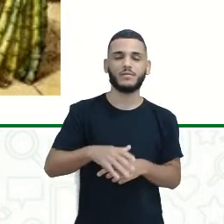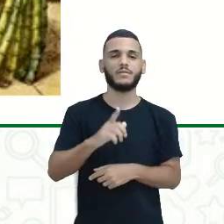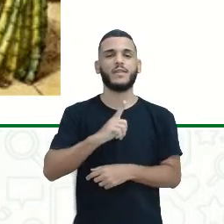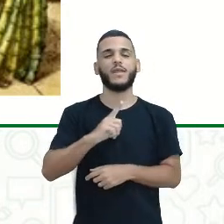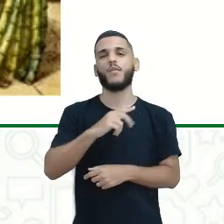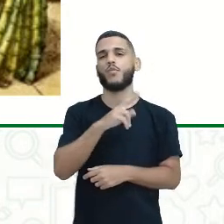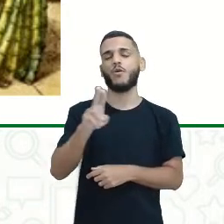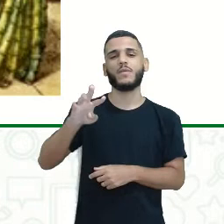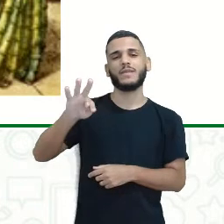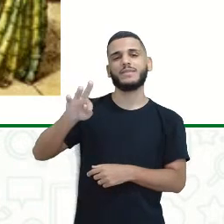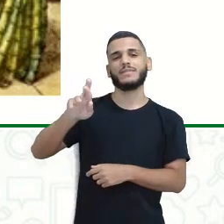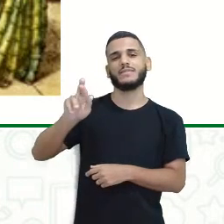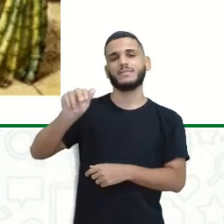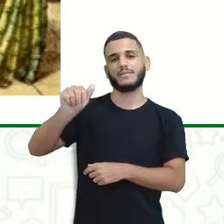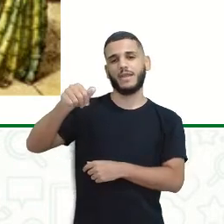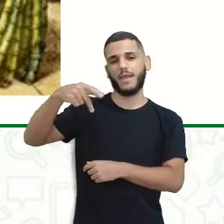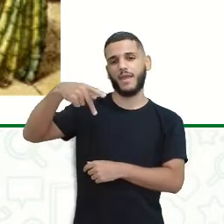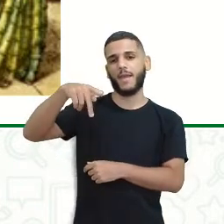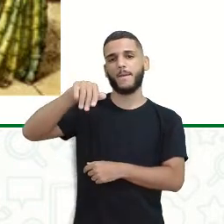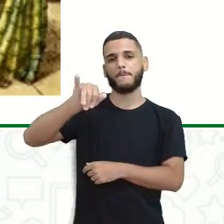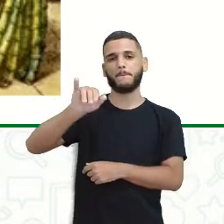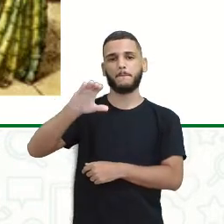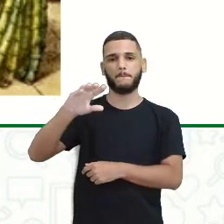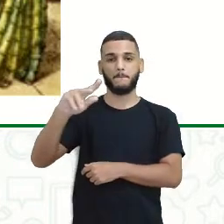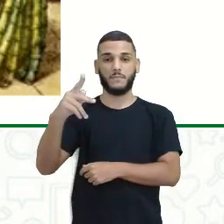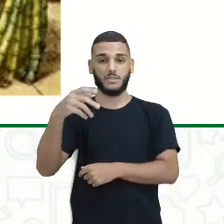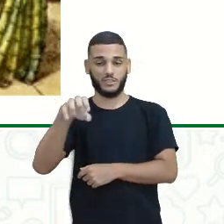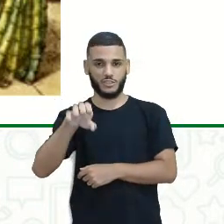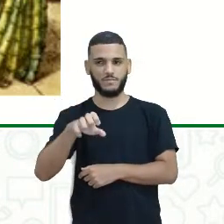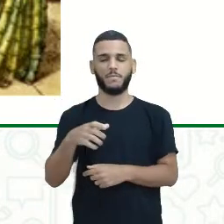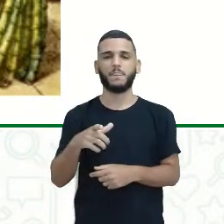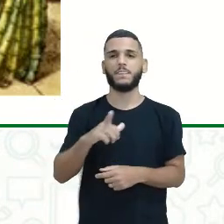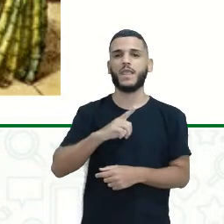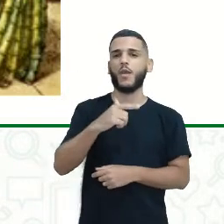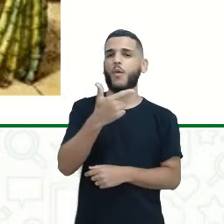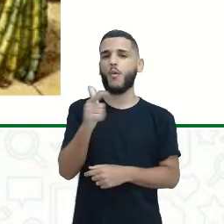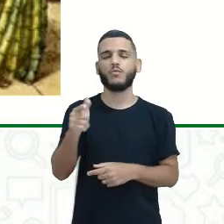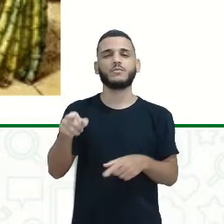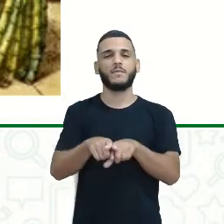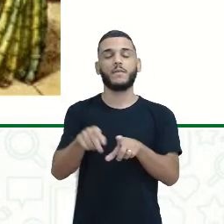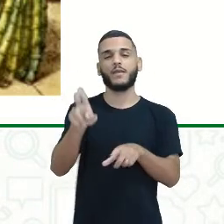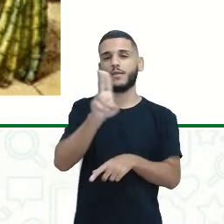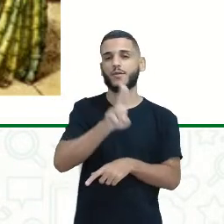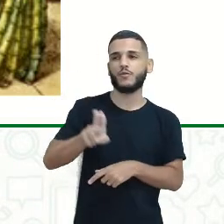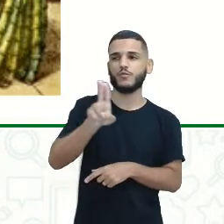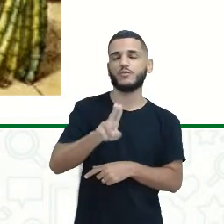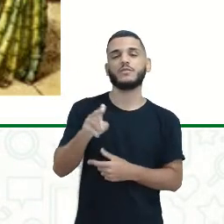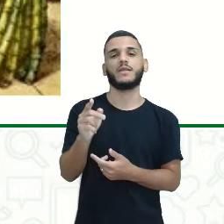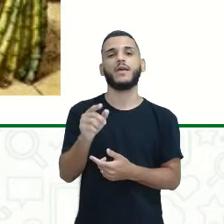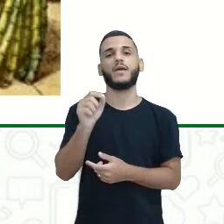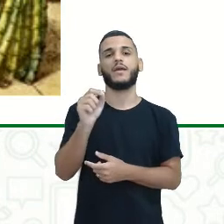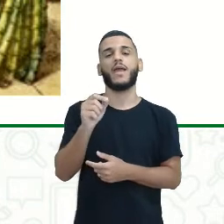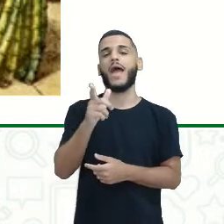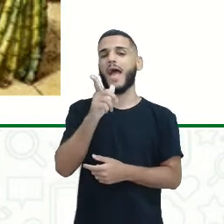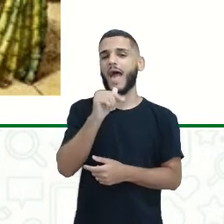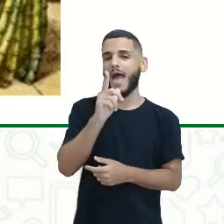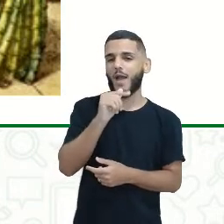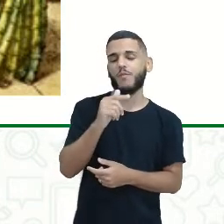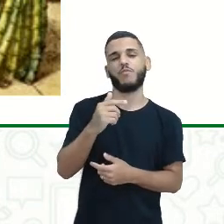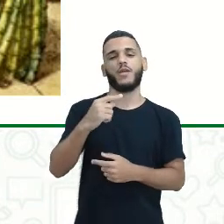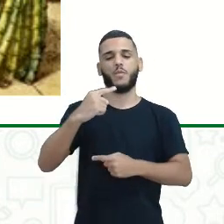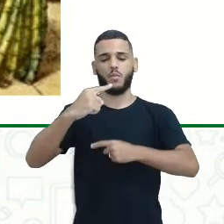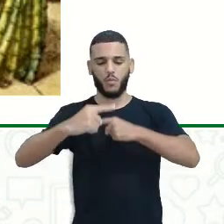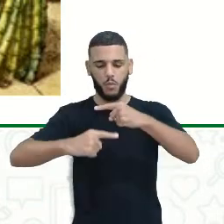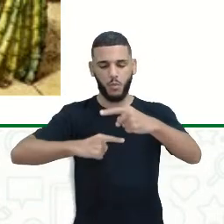Mas existia um outro tipo de engenho, chamado engenho hidráulico ou real, que era um engenho já movido a água.